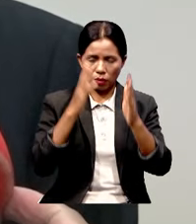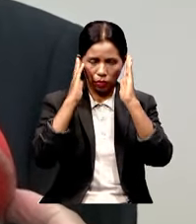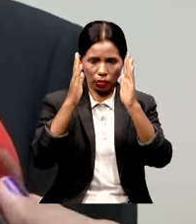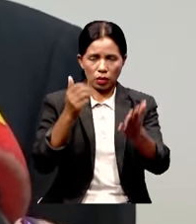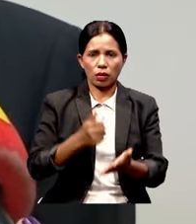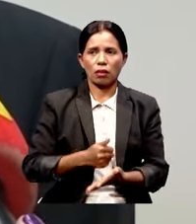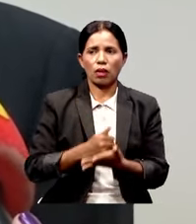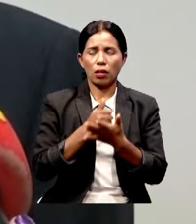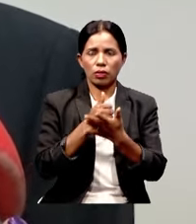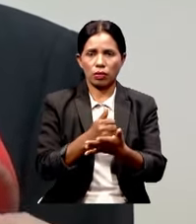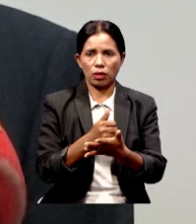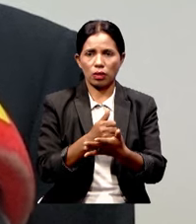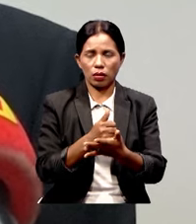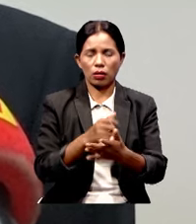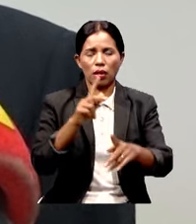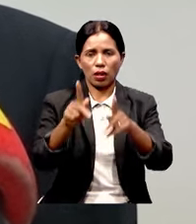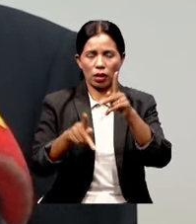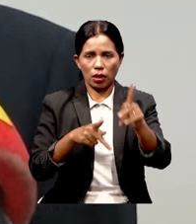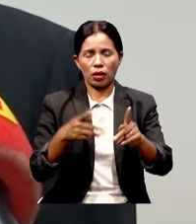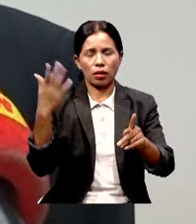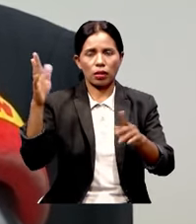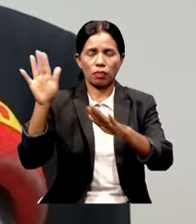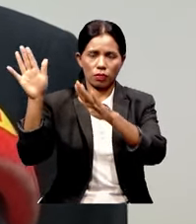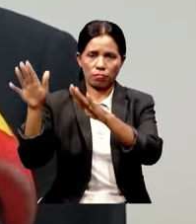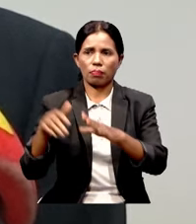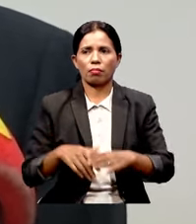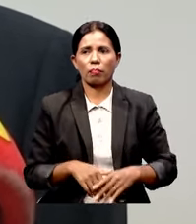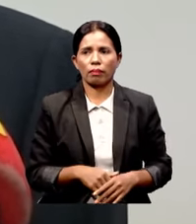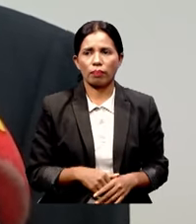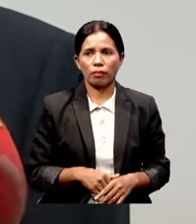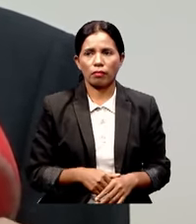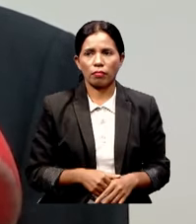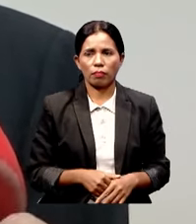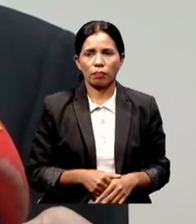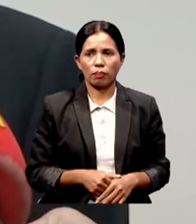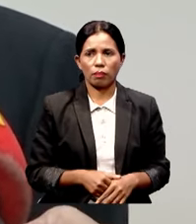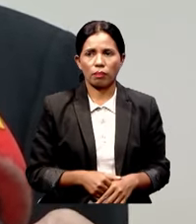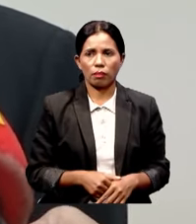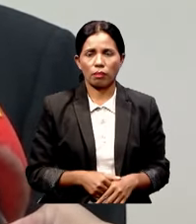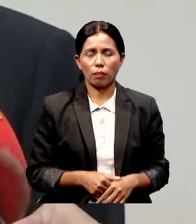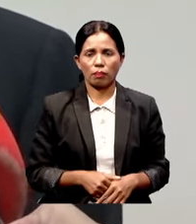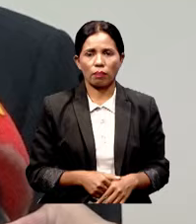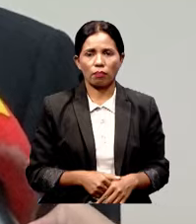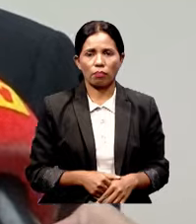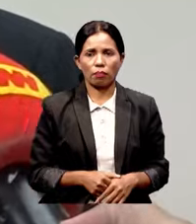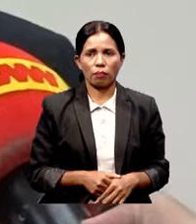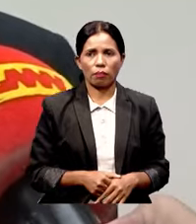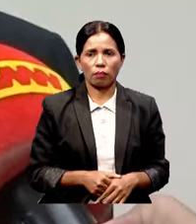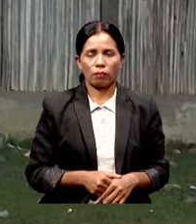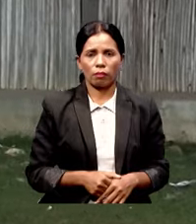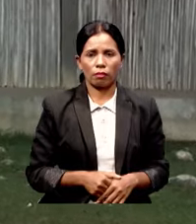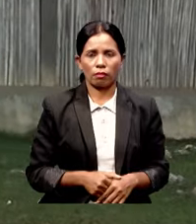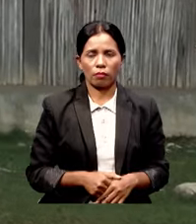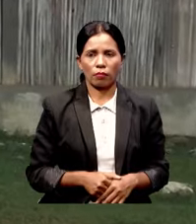apoio populasao iha are rural development priority we will support the rural communities also in the